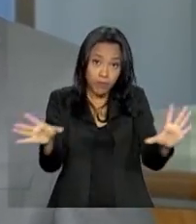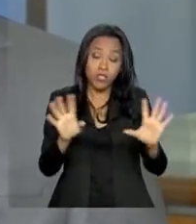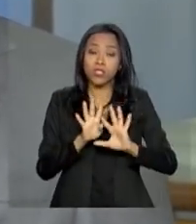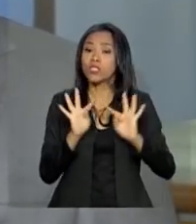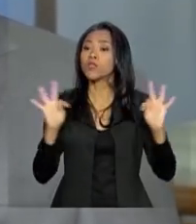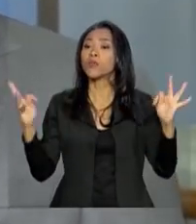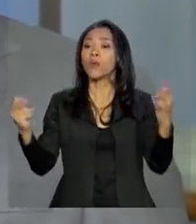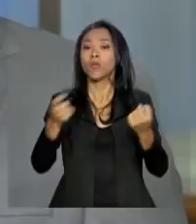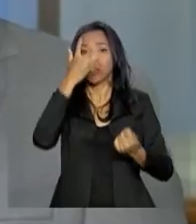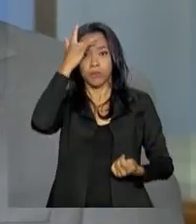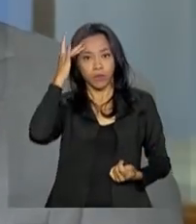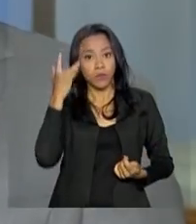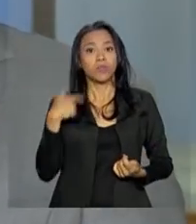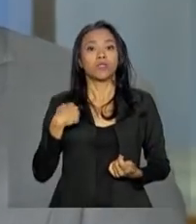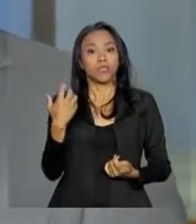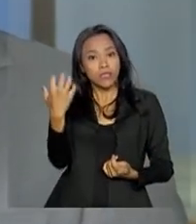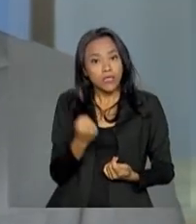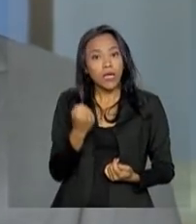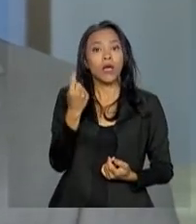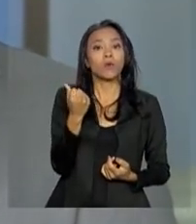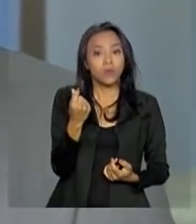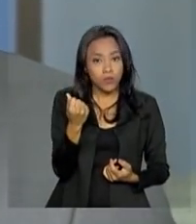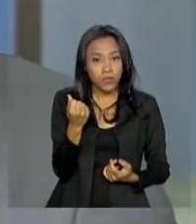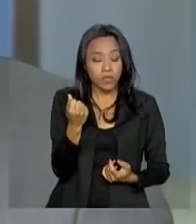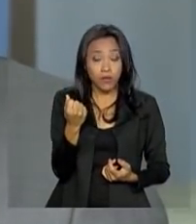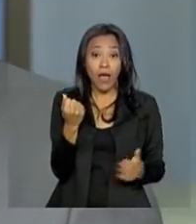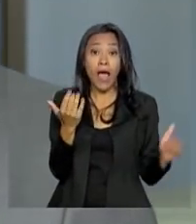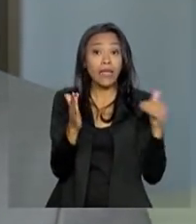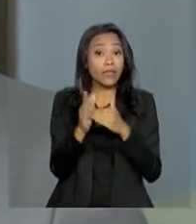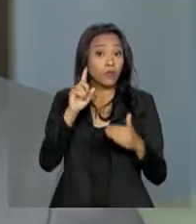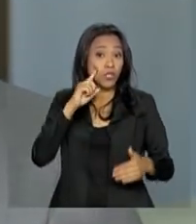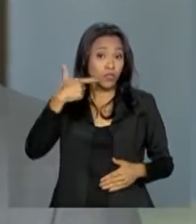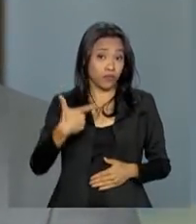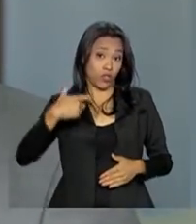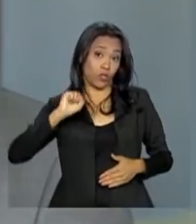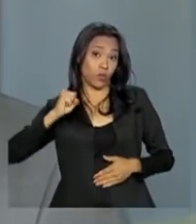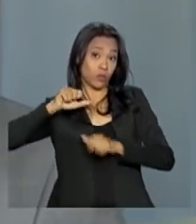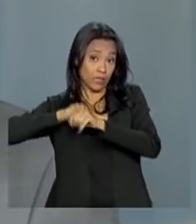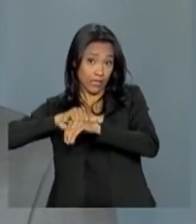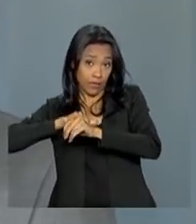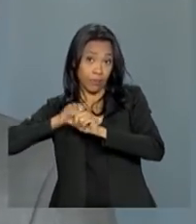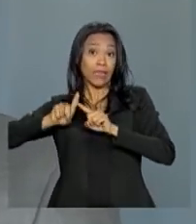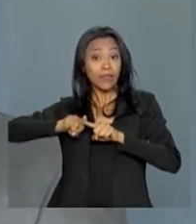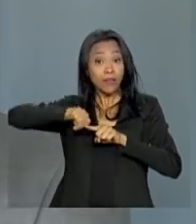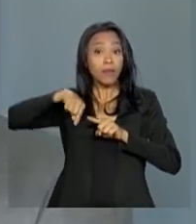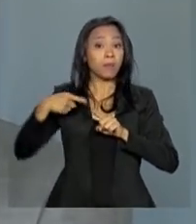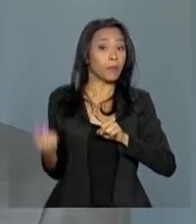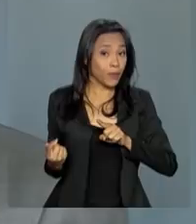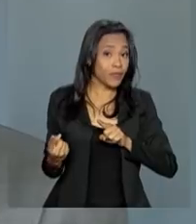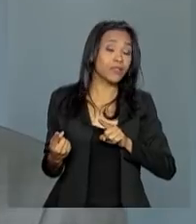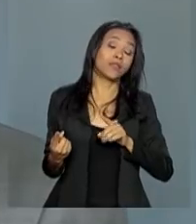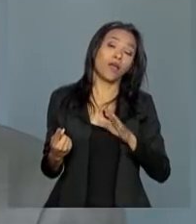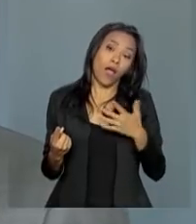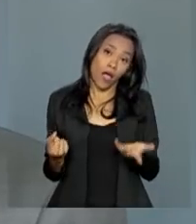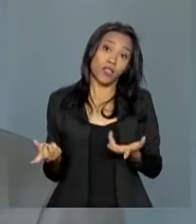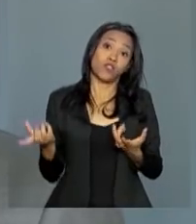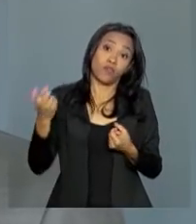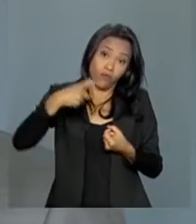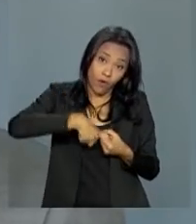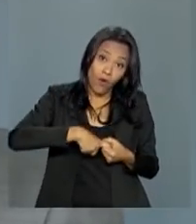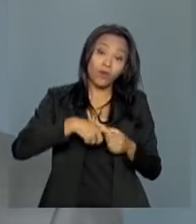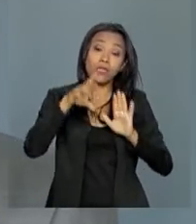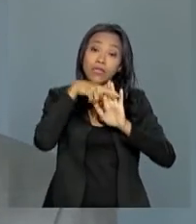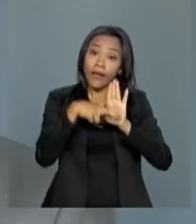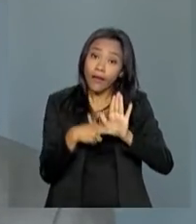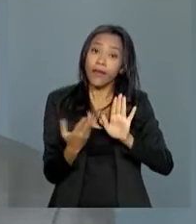cotistas do sábado do fundo efetuem o saque até 28 de setembro passada essa data a gente volta aquelas condições de